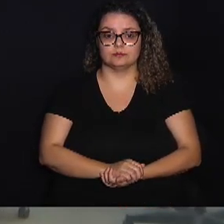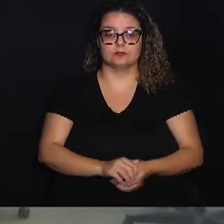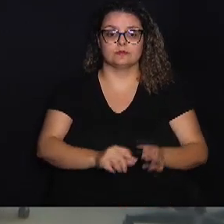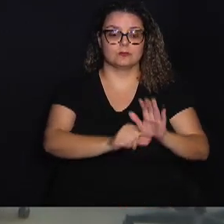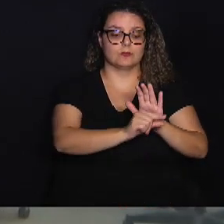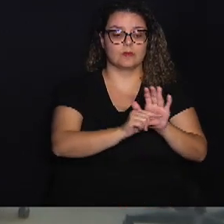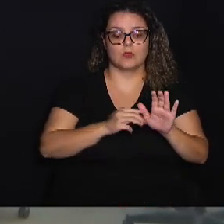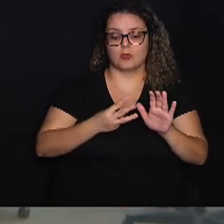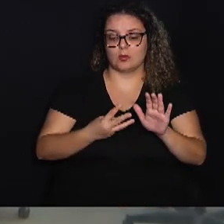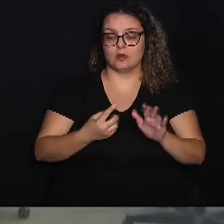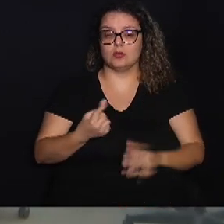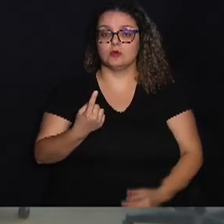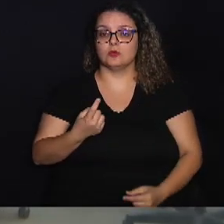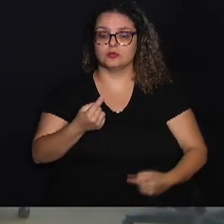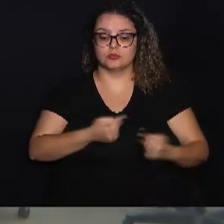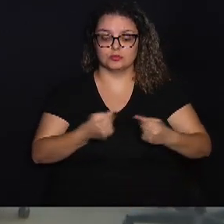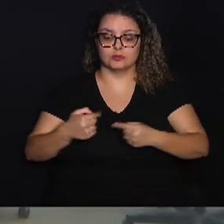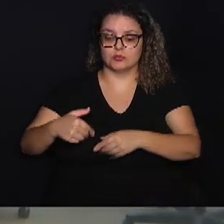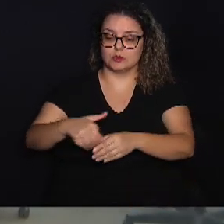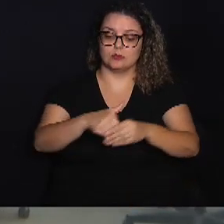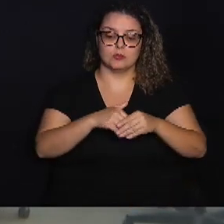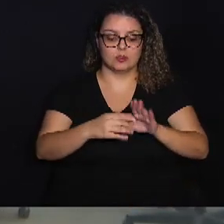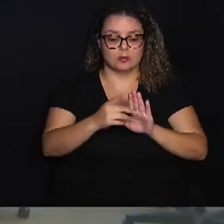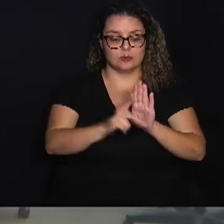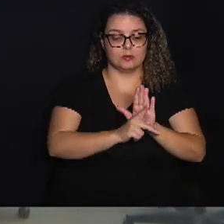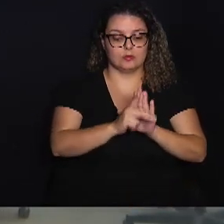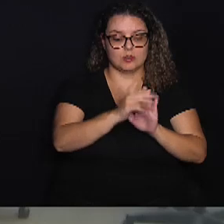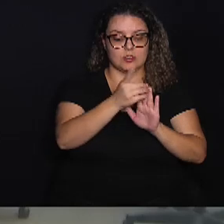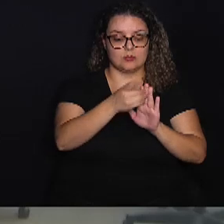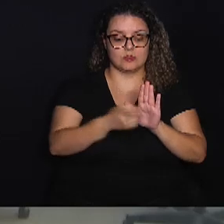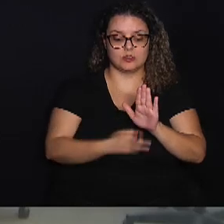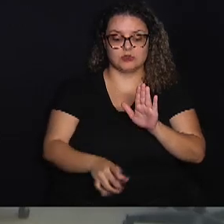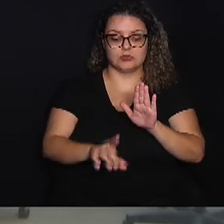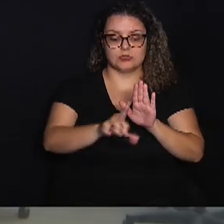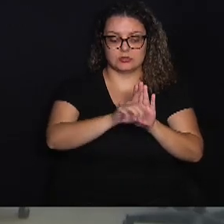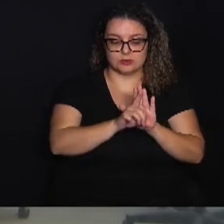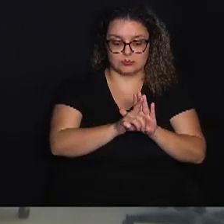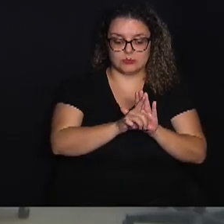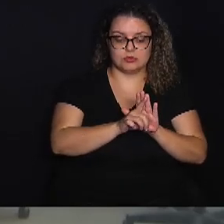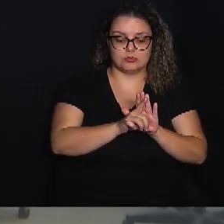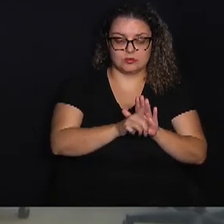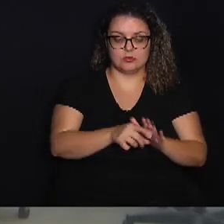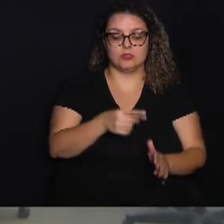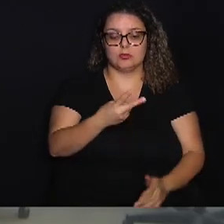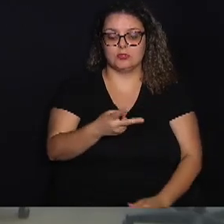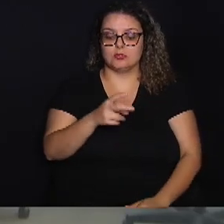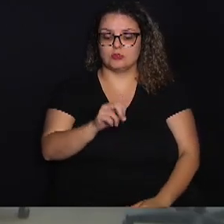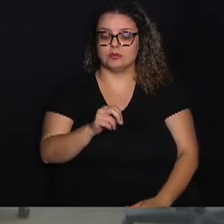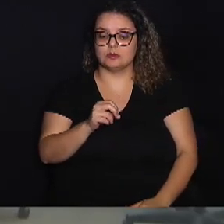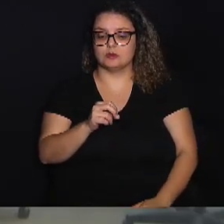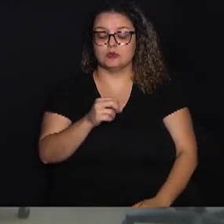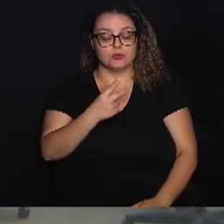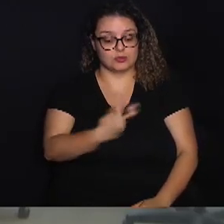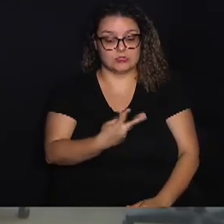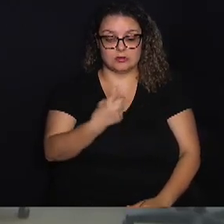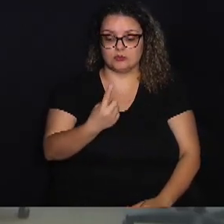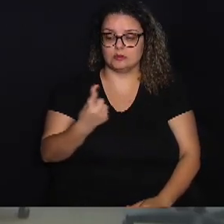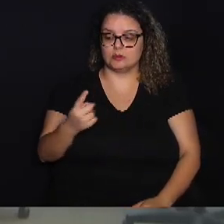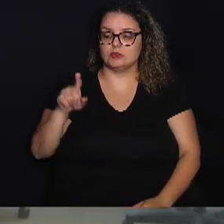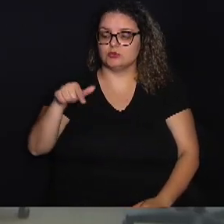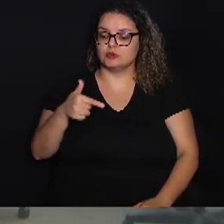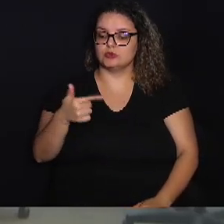TR turno único de discussão e votação do projeto de decreto legislativo 21 de